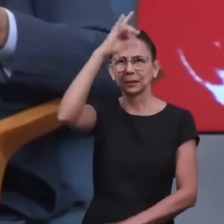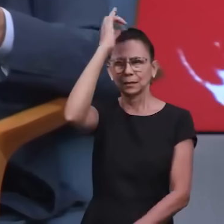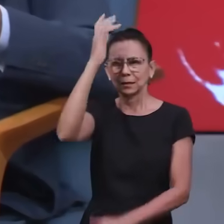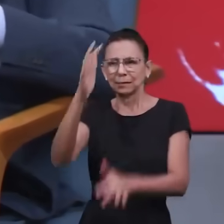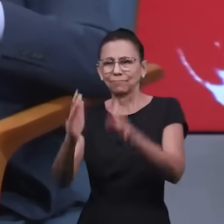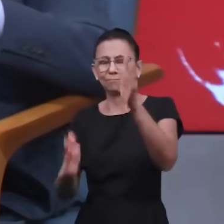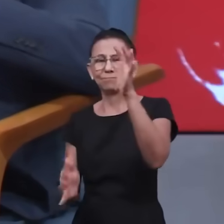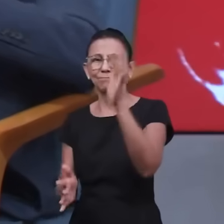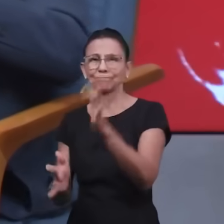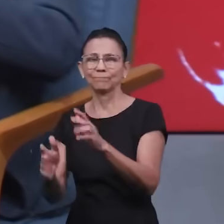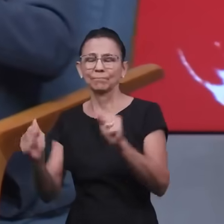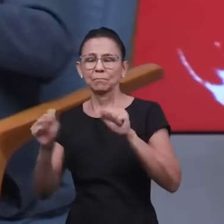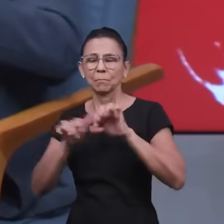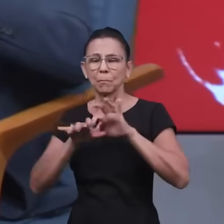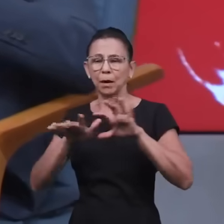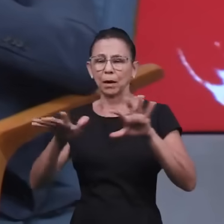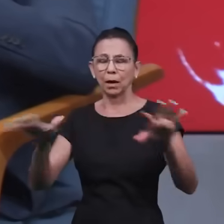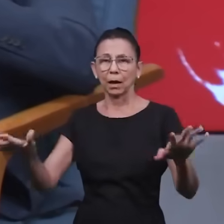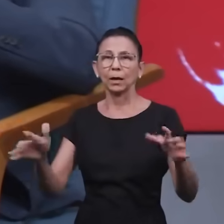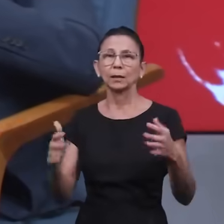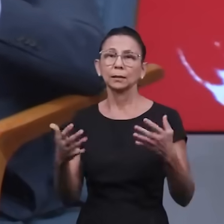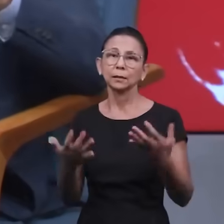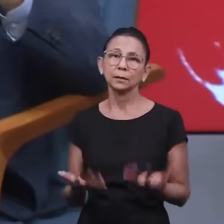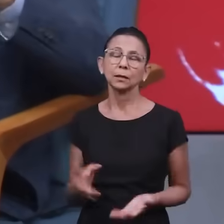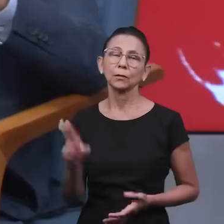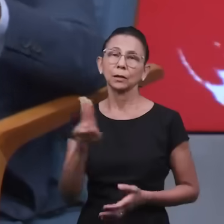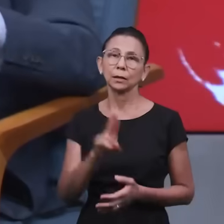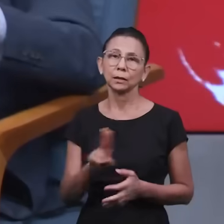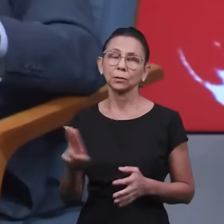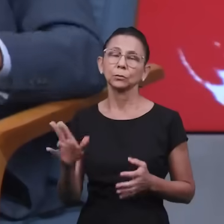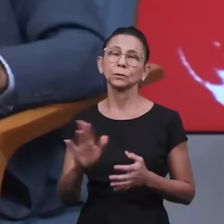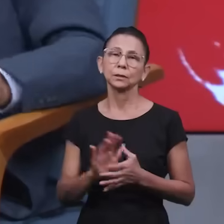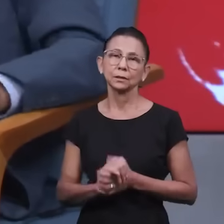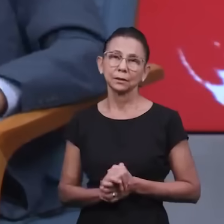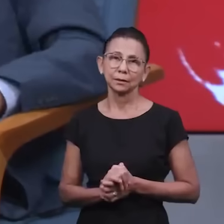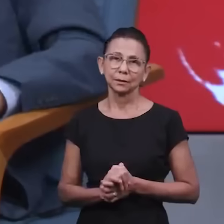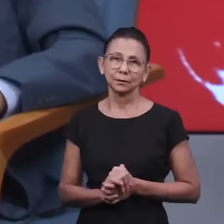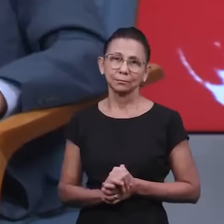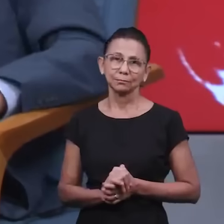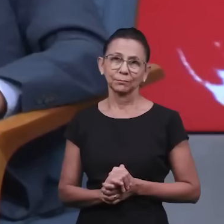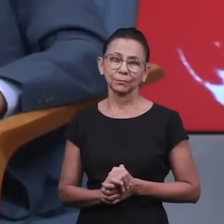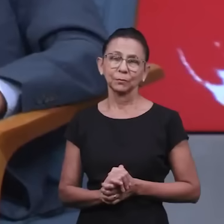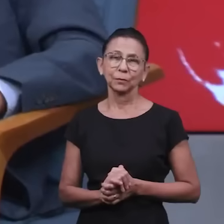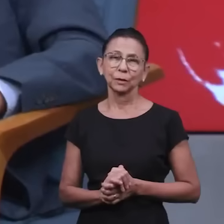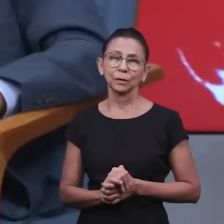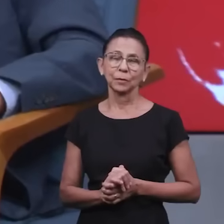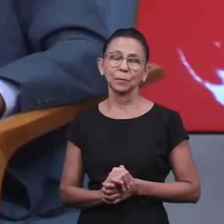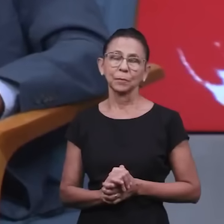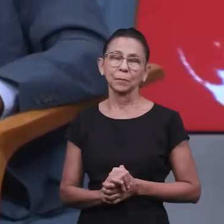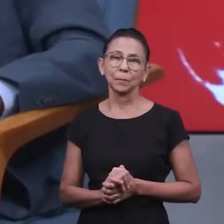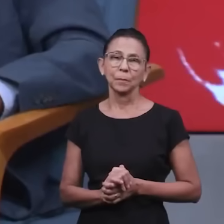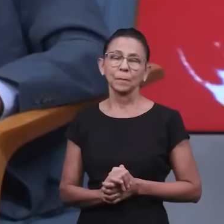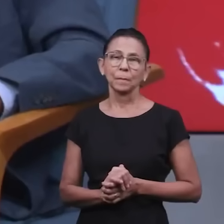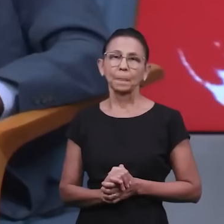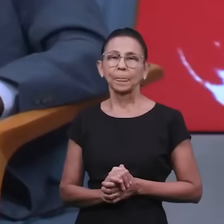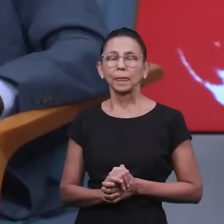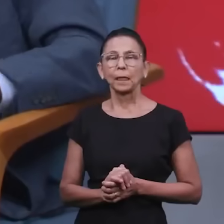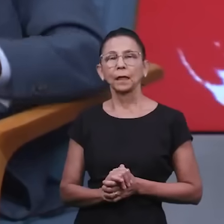todos os membros da igreja, ele usa a figura de corpo para ensinar o funcionamento da igreja.